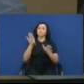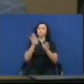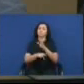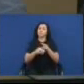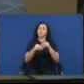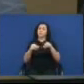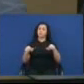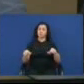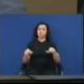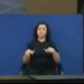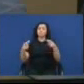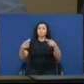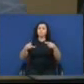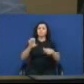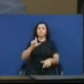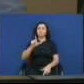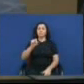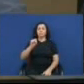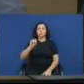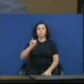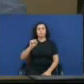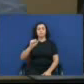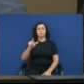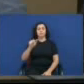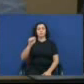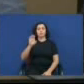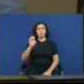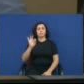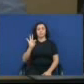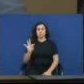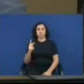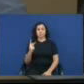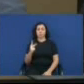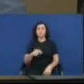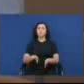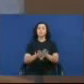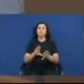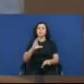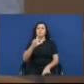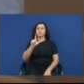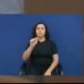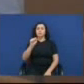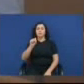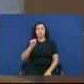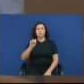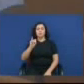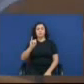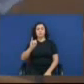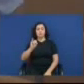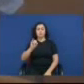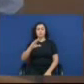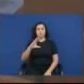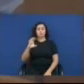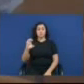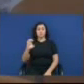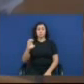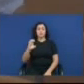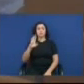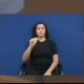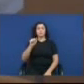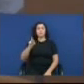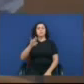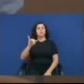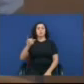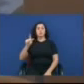Terra, do assentamento Elizabeth Teixeira, aqui de Limeira, a Clarice e o Barriga. Barriga, inclusive, está acompanhando as